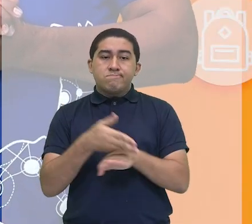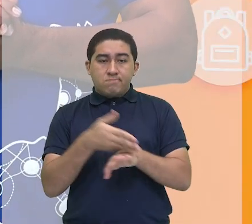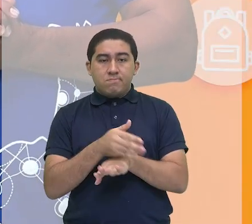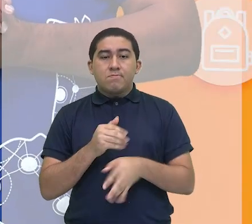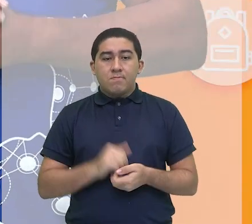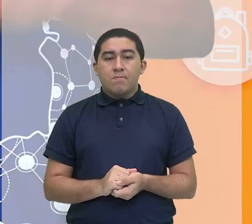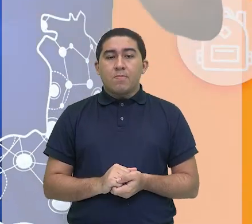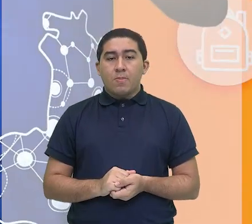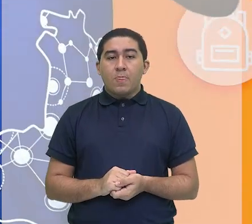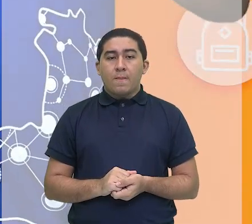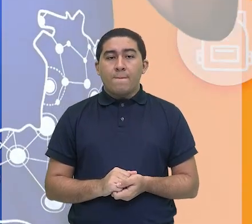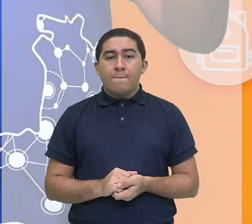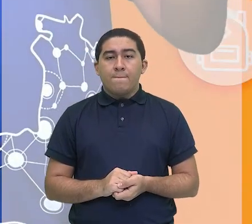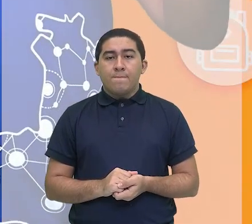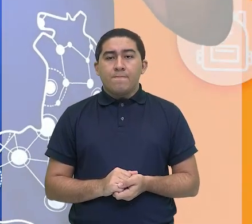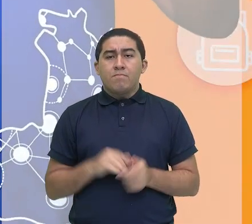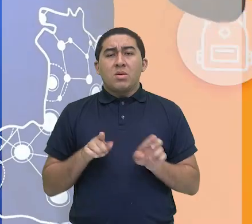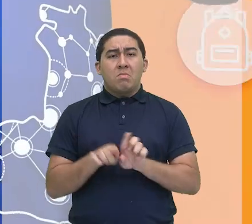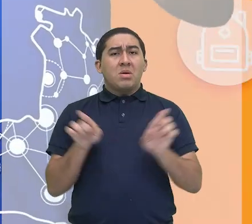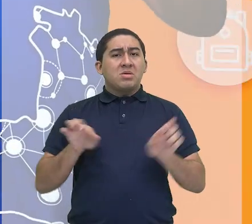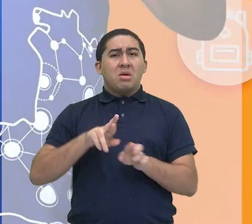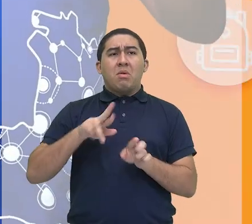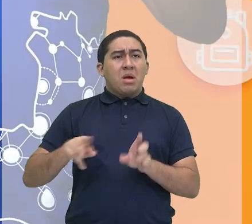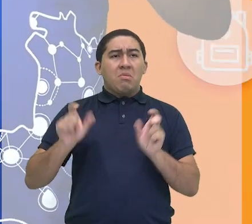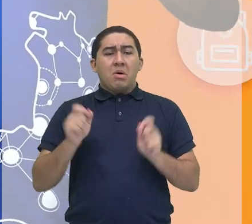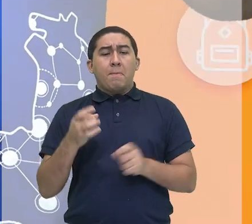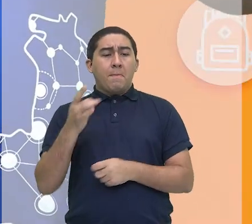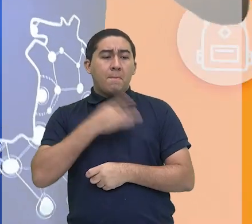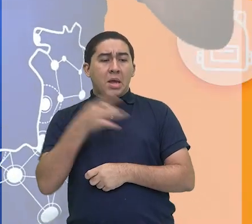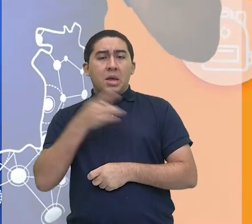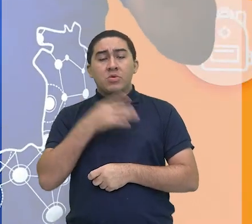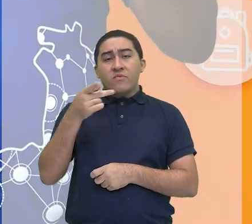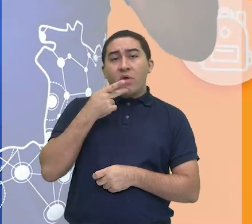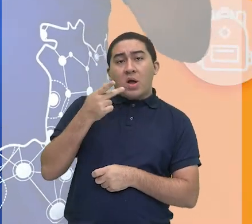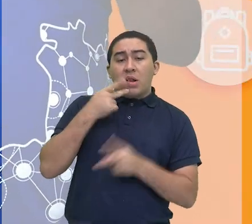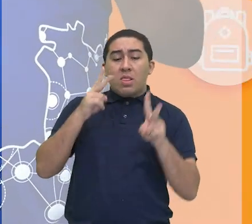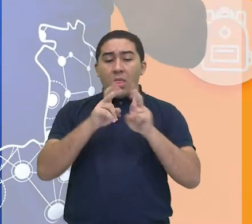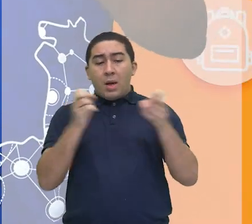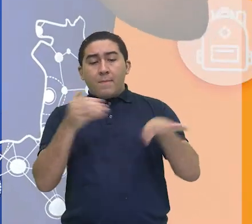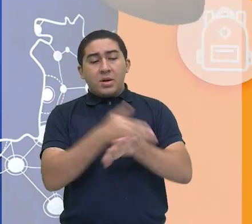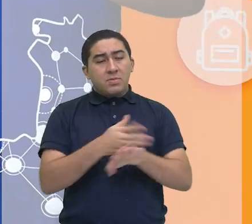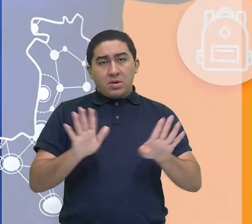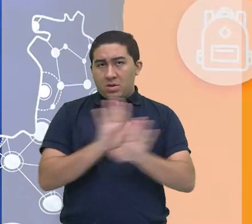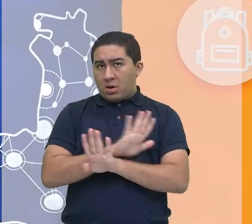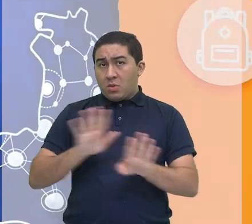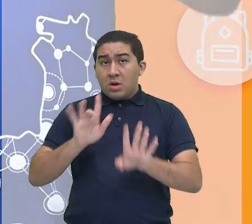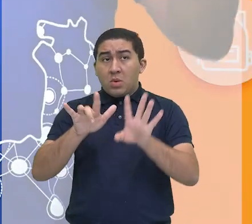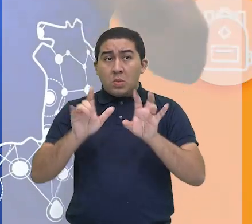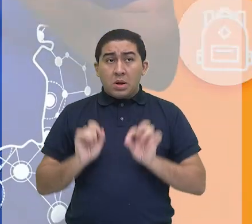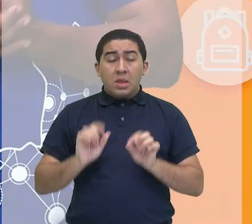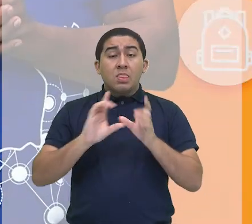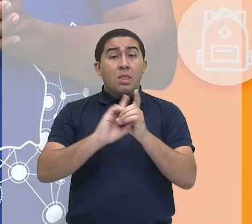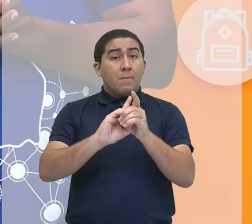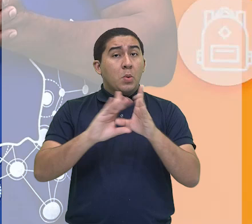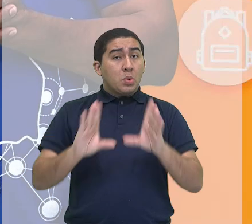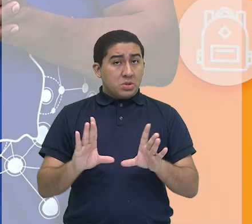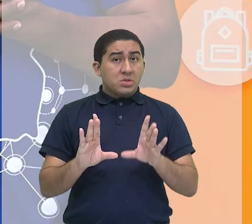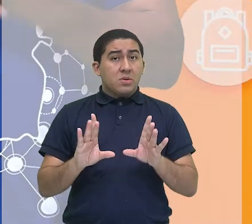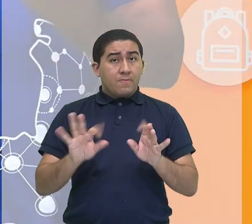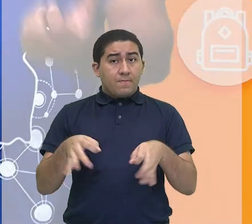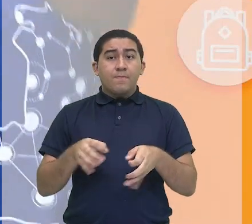aí. E ninguém precisa se assustar, ter medo de falar, ter medo de se envolver. Não, isso faz parte da